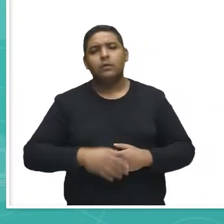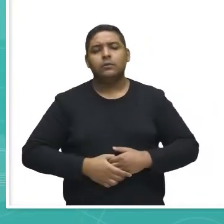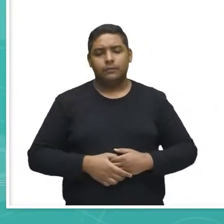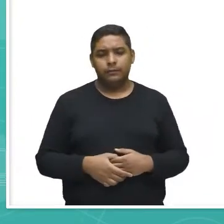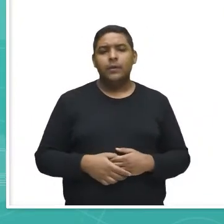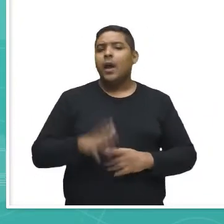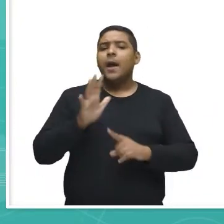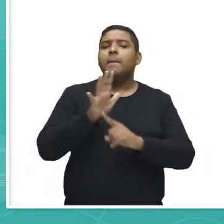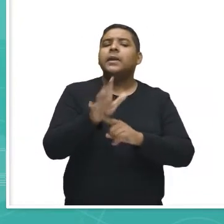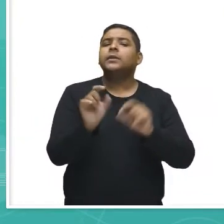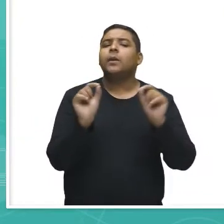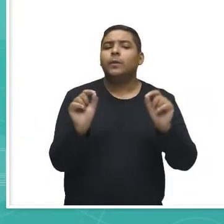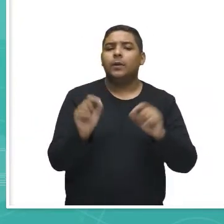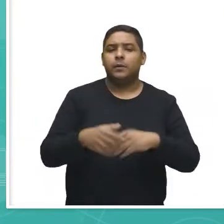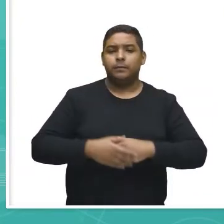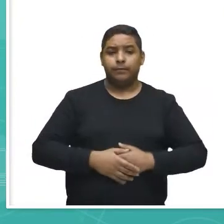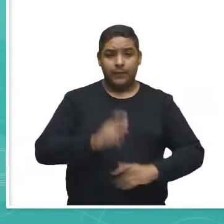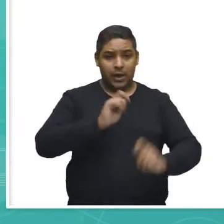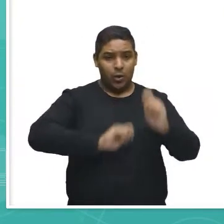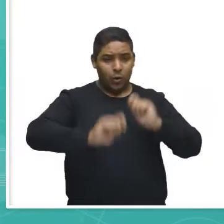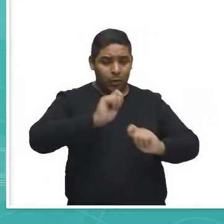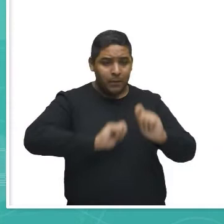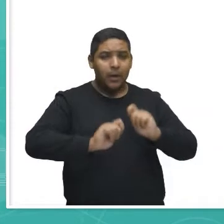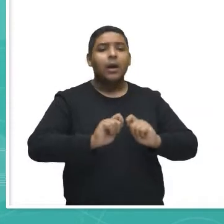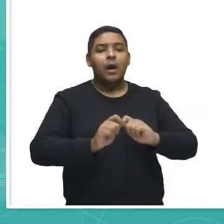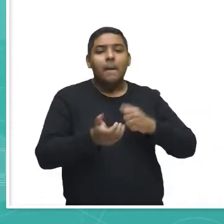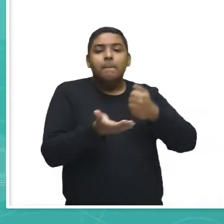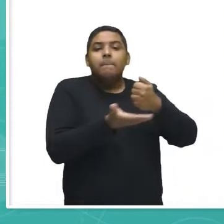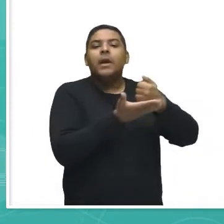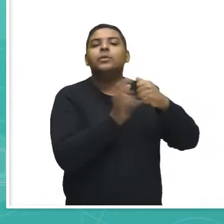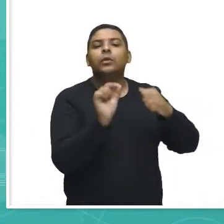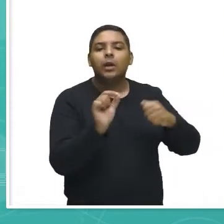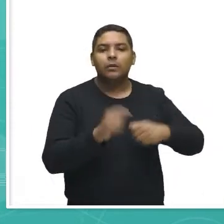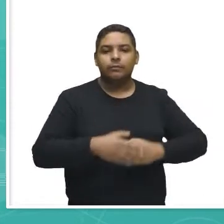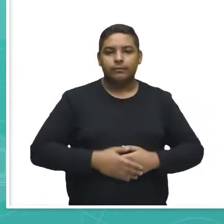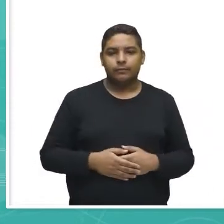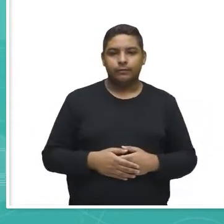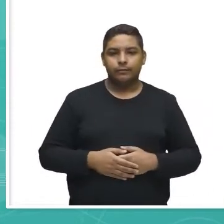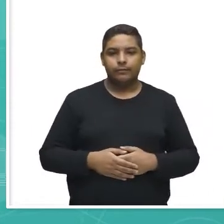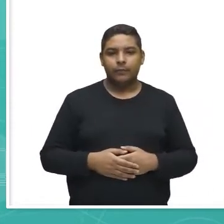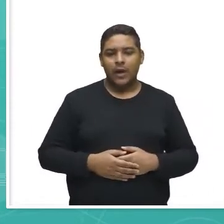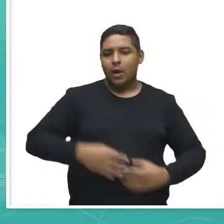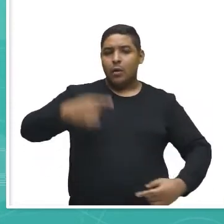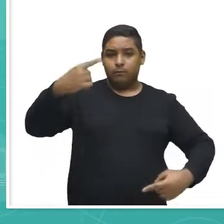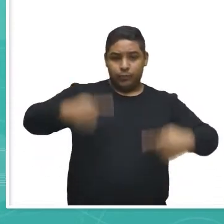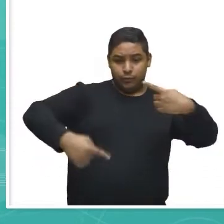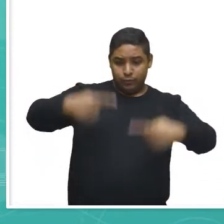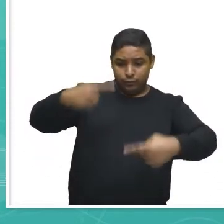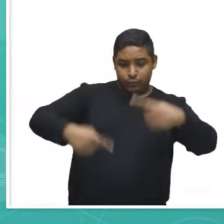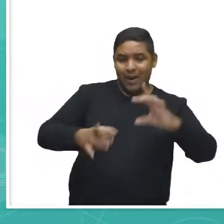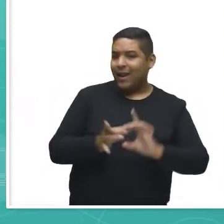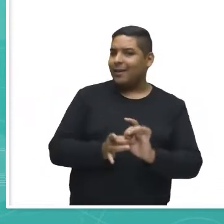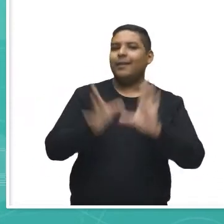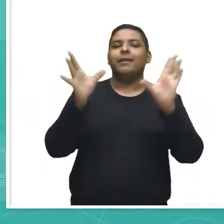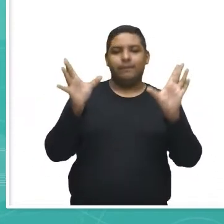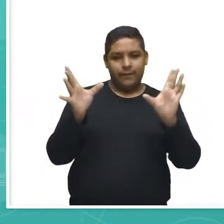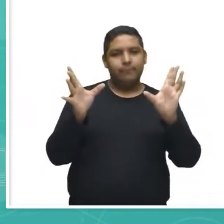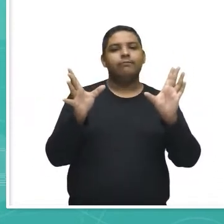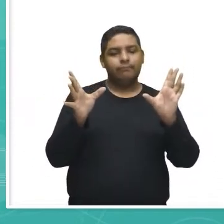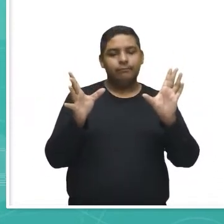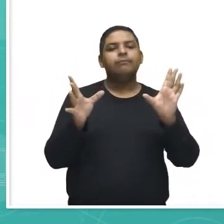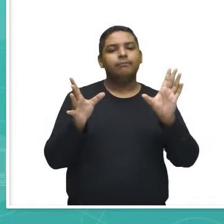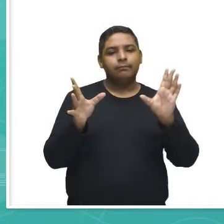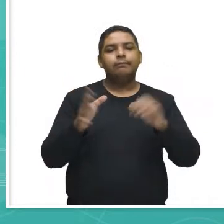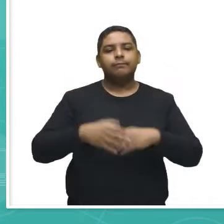apresentar, normalmente, uma economia baseada em quê? Na livre concorrência. Então,